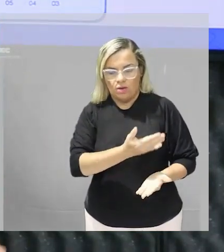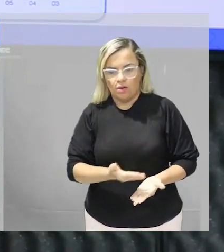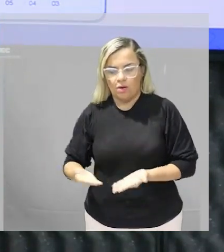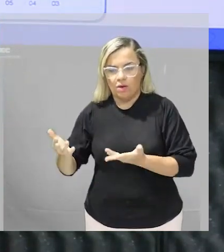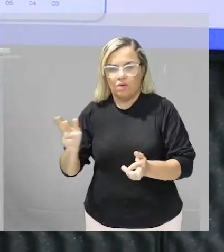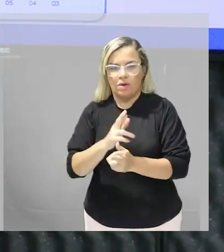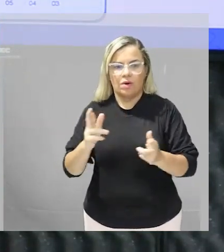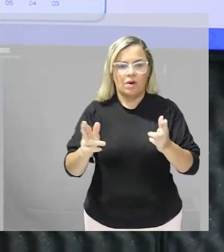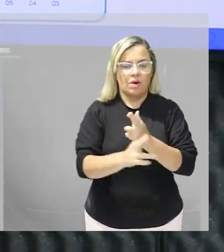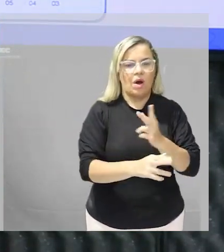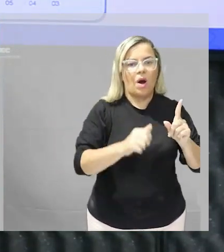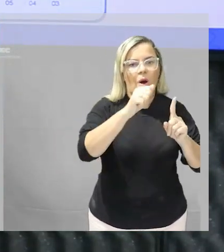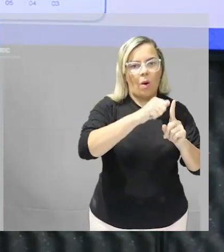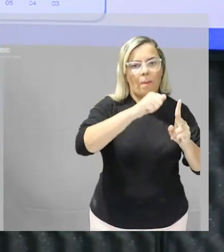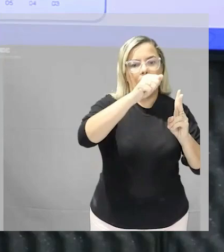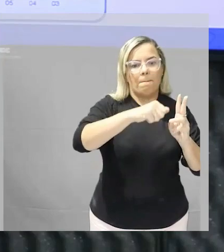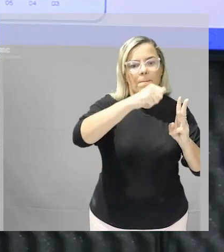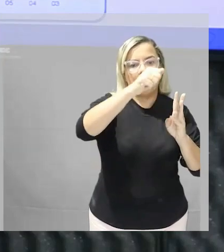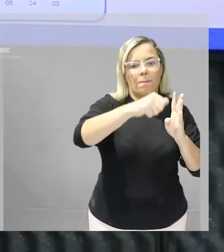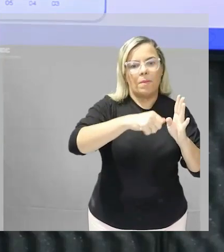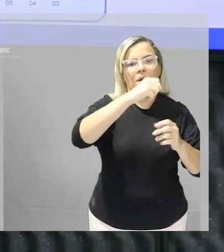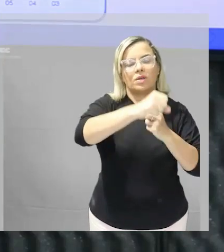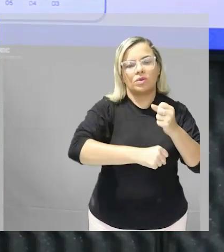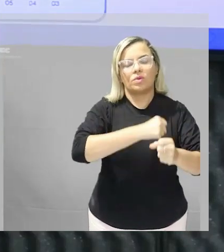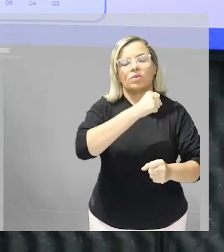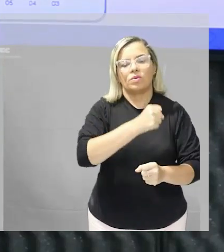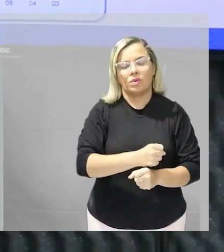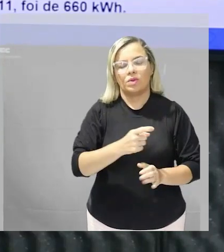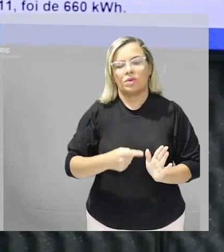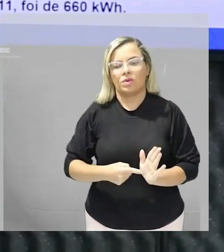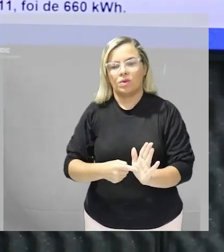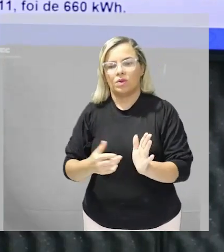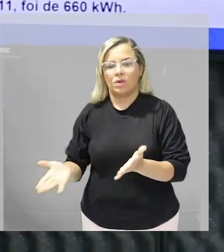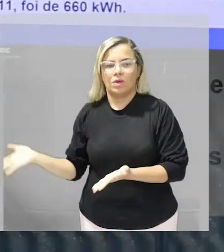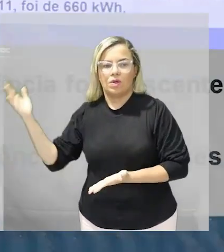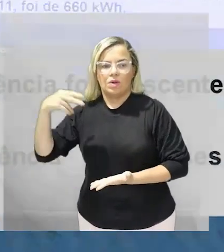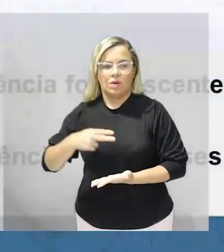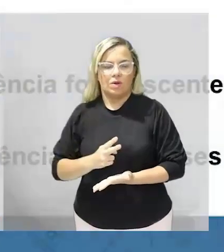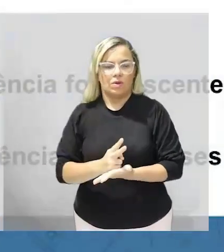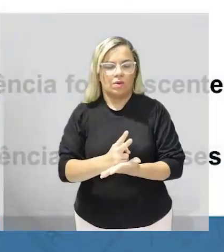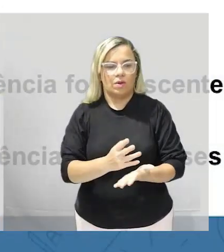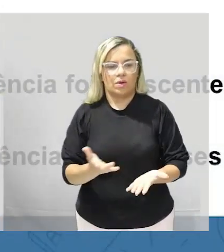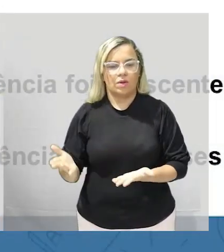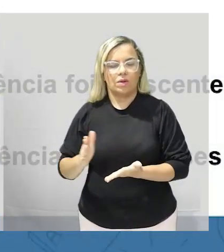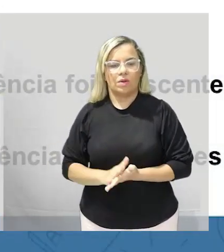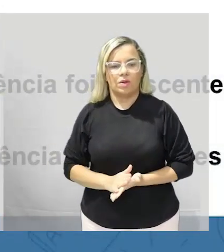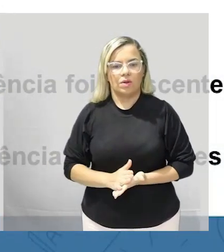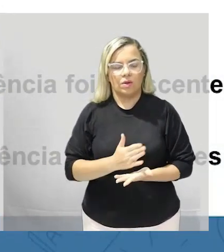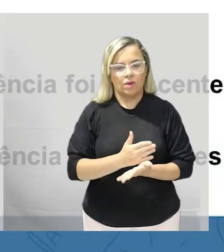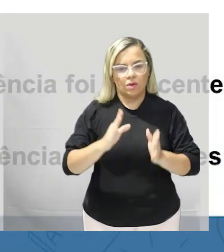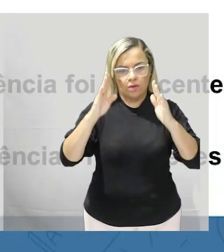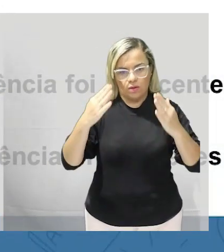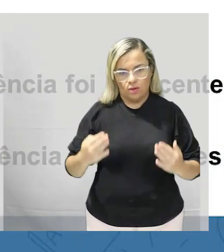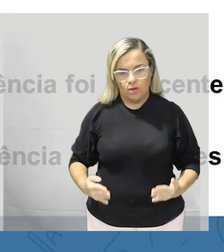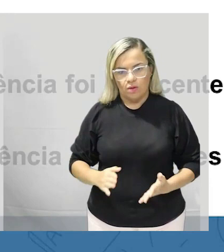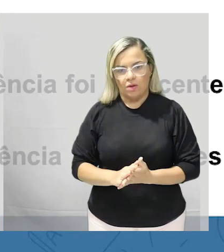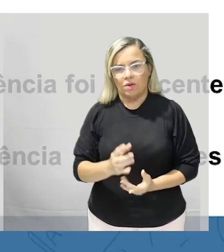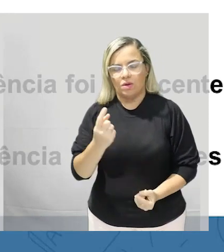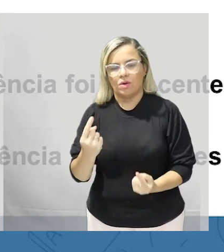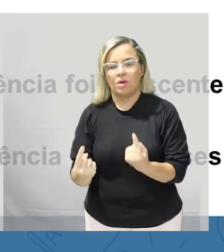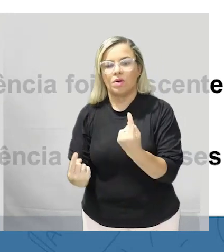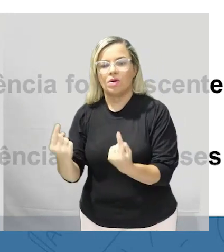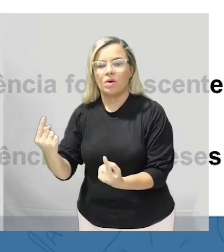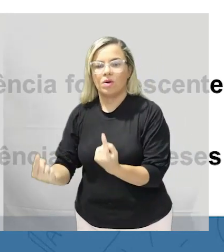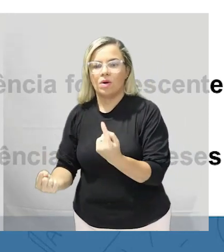corresponde ao mês né do ano certinho continuando aí a partir da análise desse gráfico